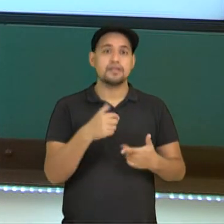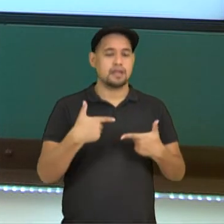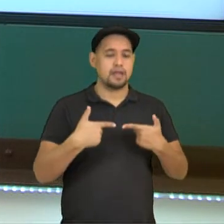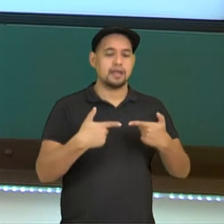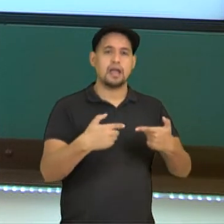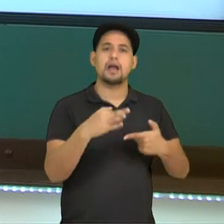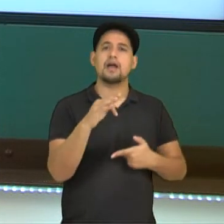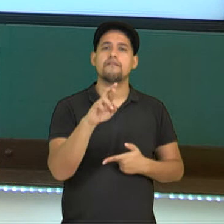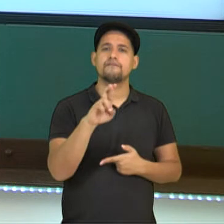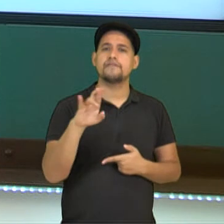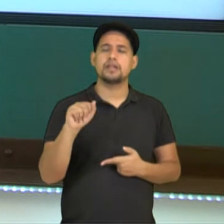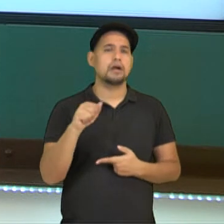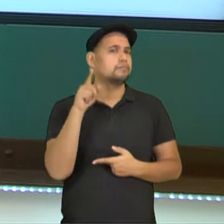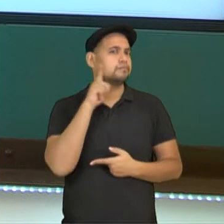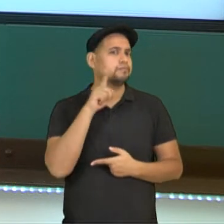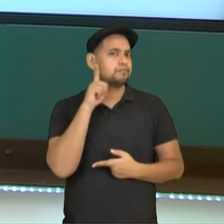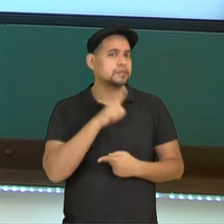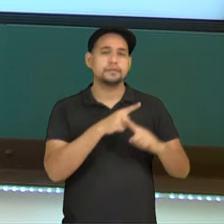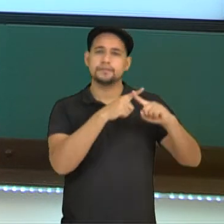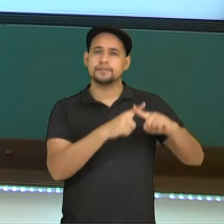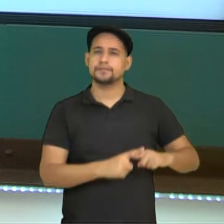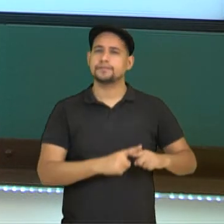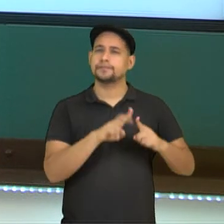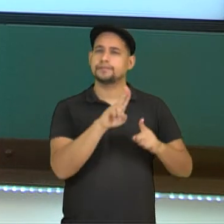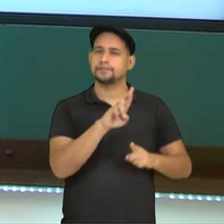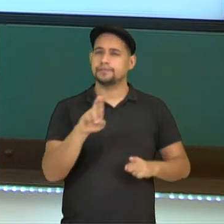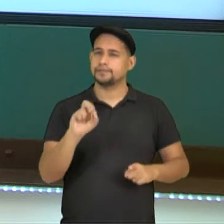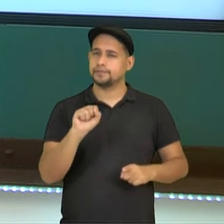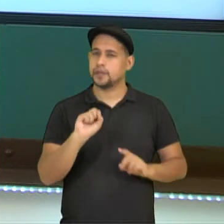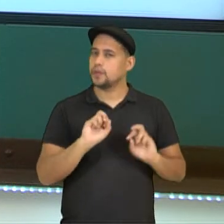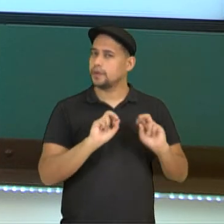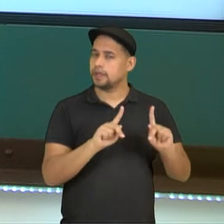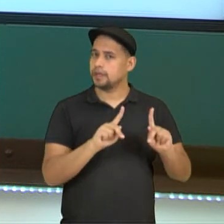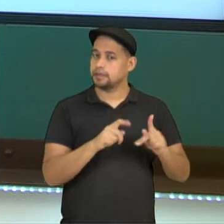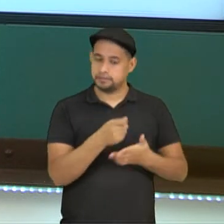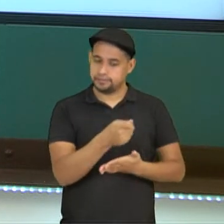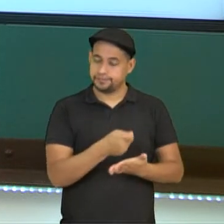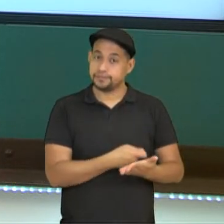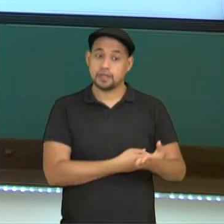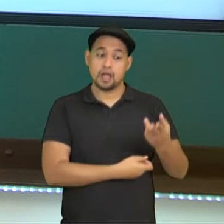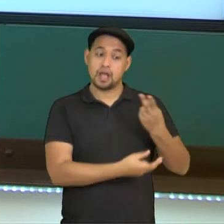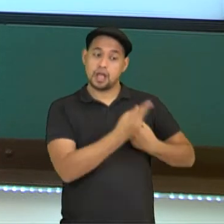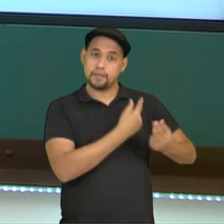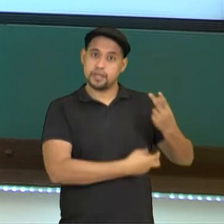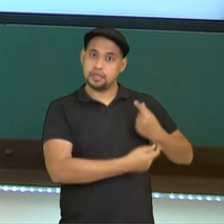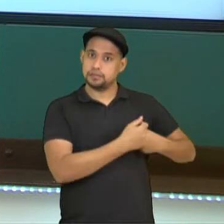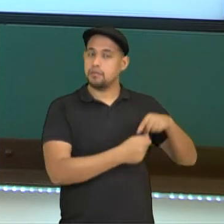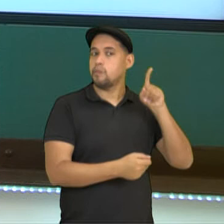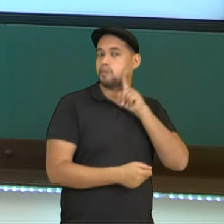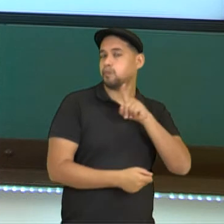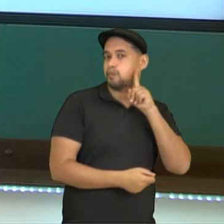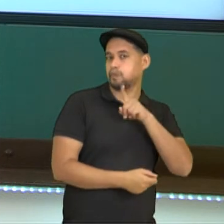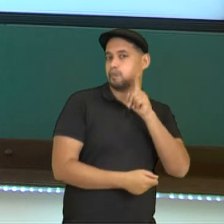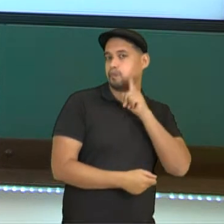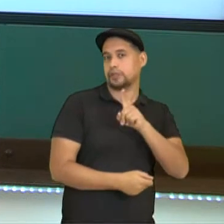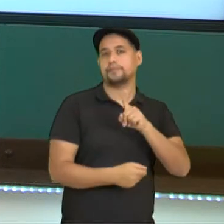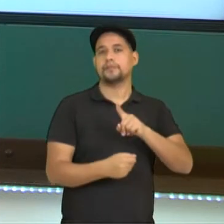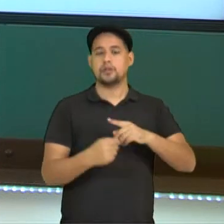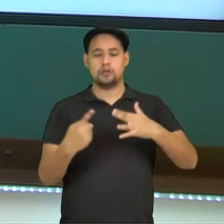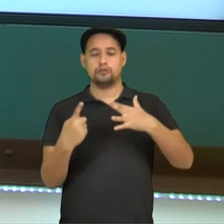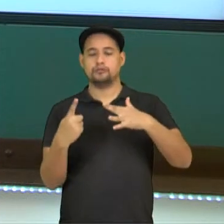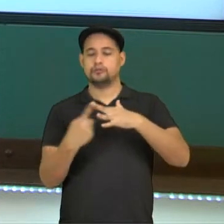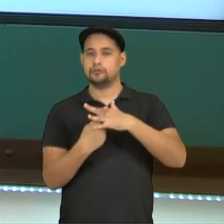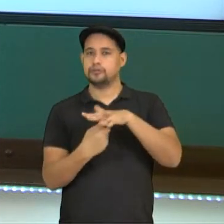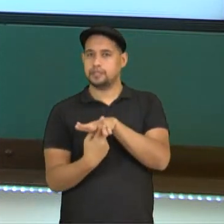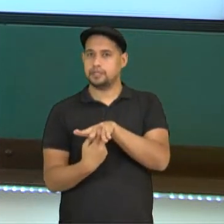Estados Unidos, União Soviética. Ok? Capitalismo, Estados Unidos, socialismo, União Soviética. Lembre-se